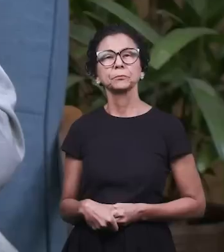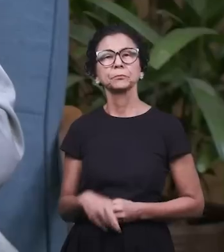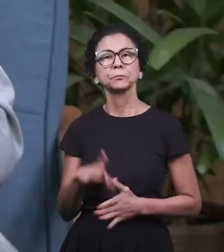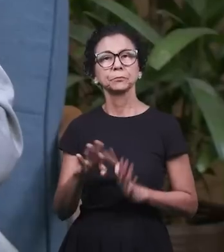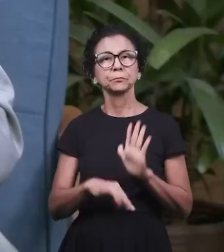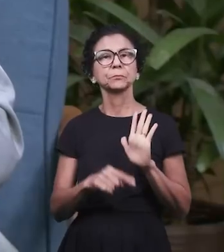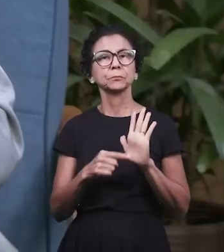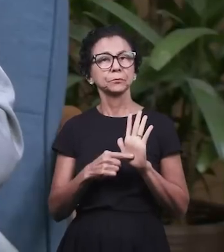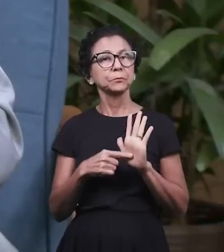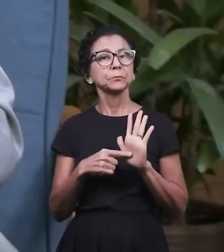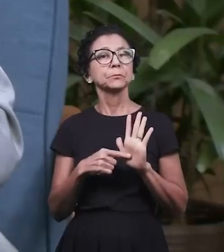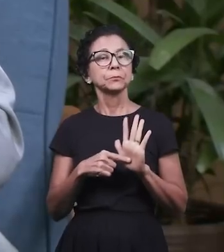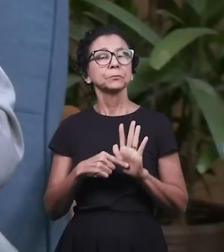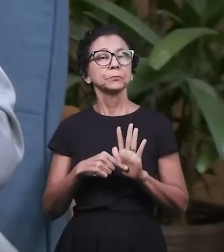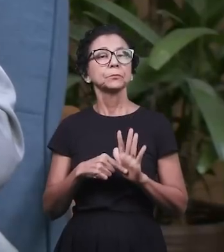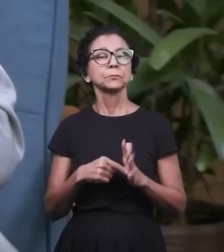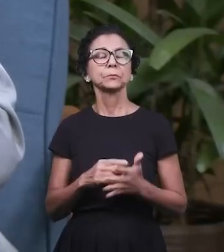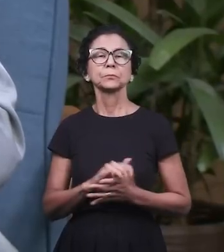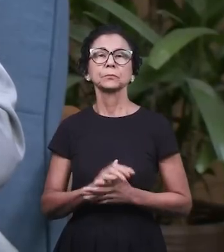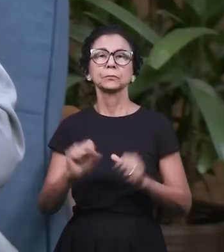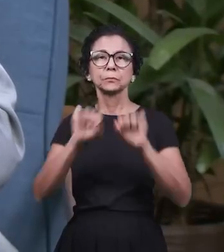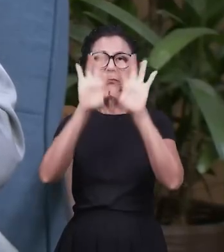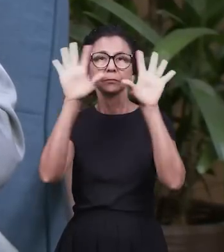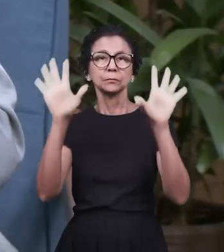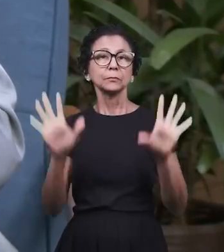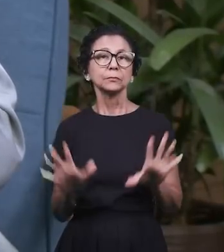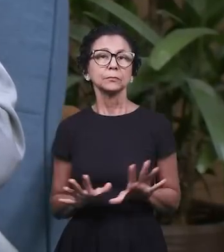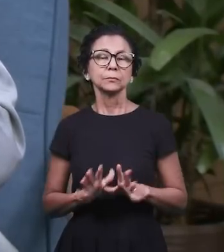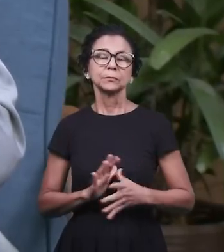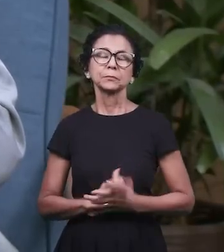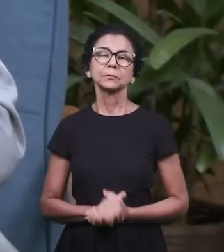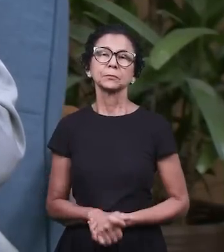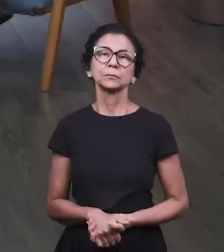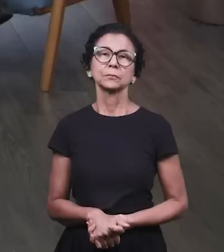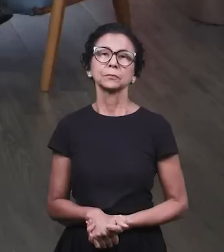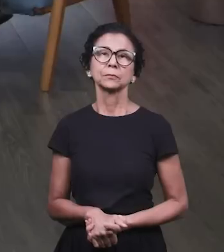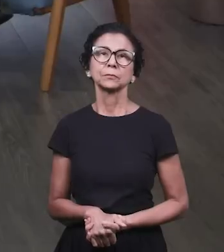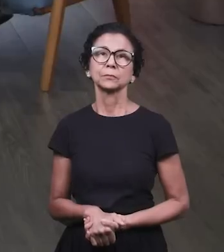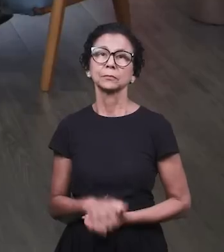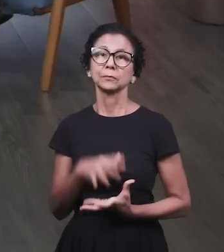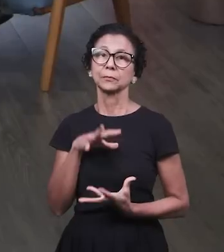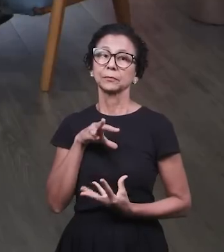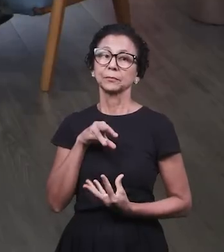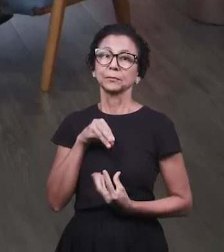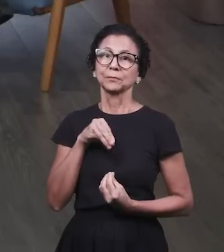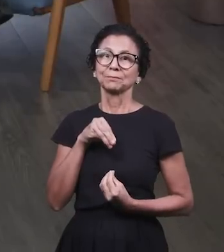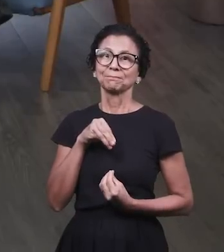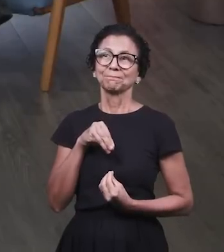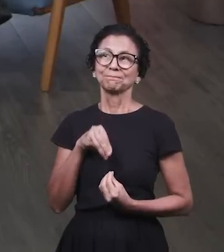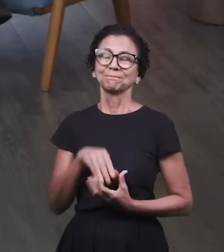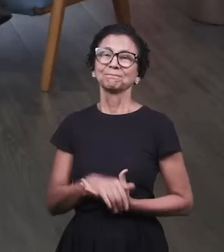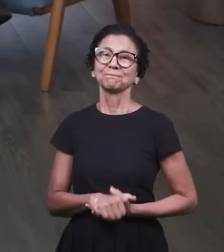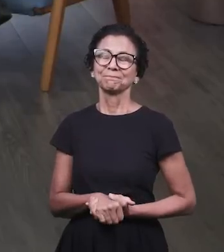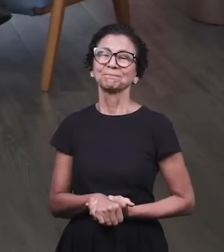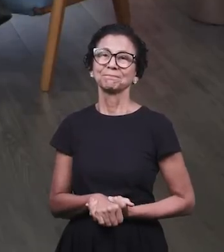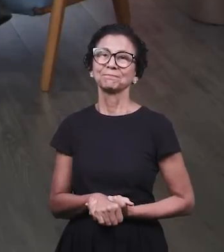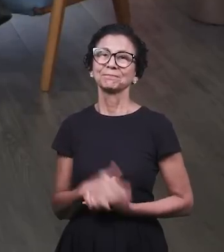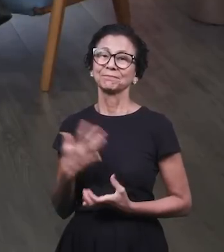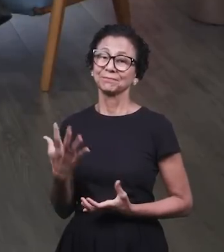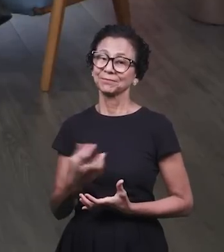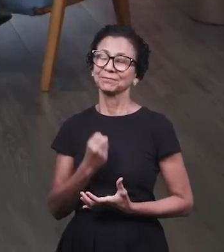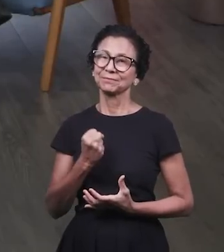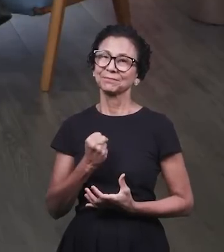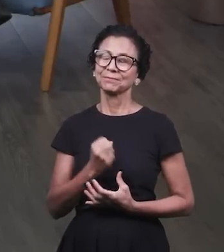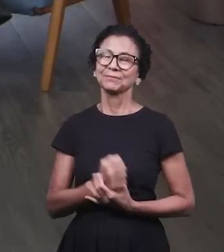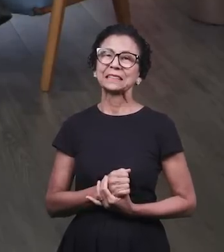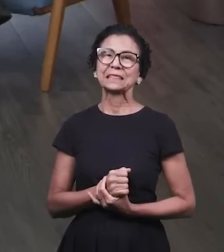esclarecedora e é um ensino muito Sem dúvida. maravilhoso, Sem né? dúvida. Glória a Jesus. Fala da preservação da alma. Quem quer a salvação da alma está